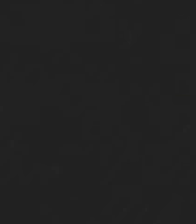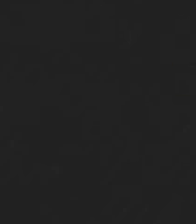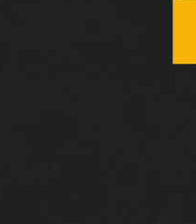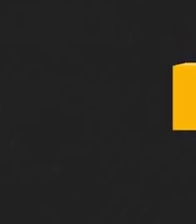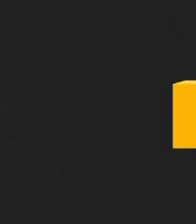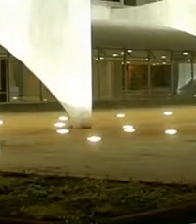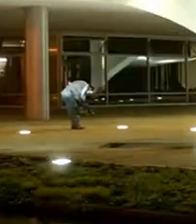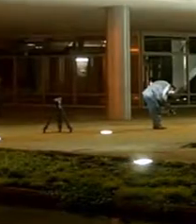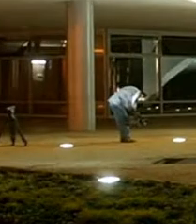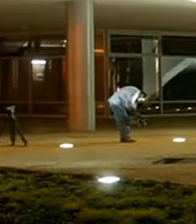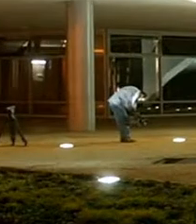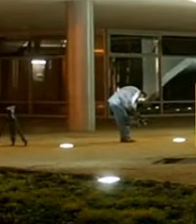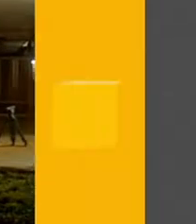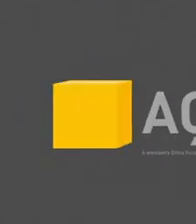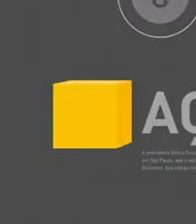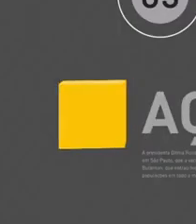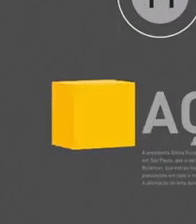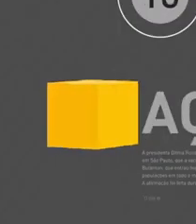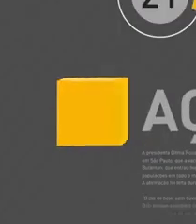ae